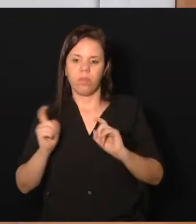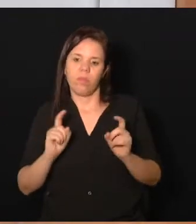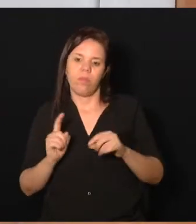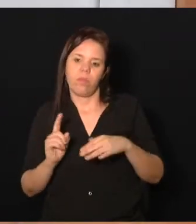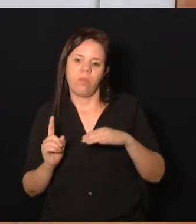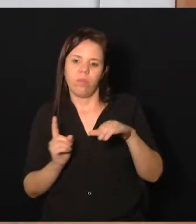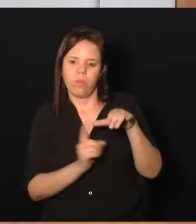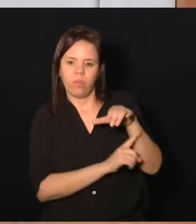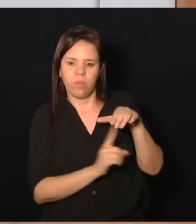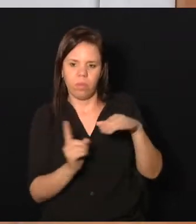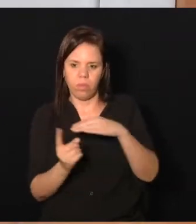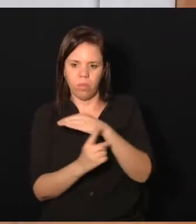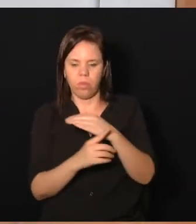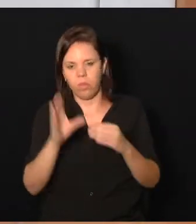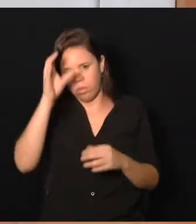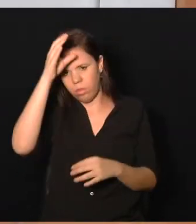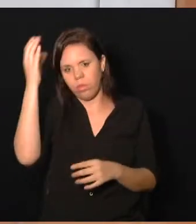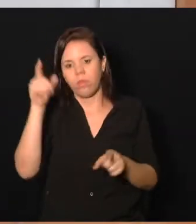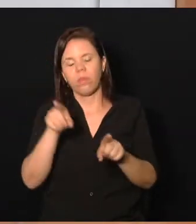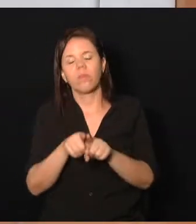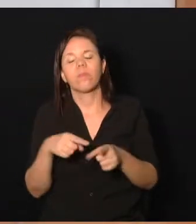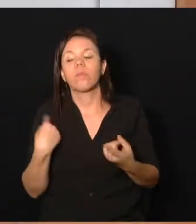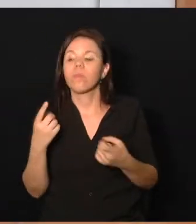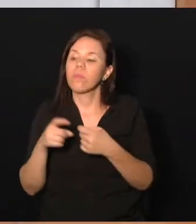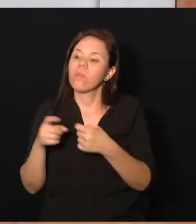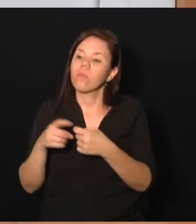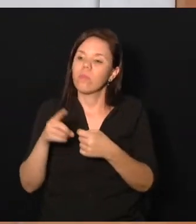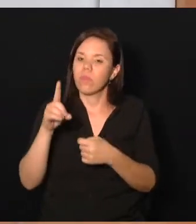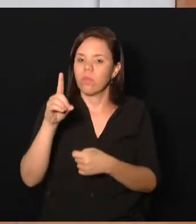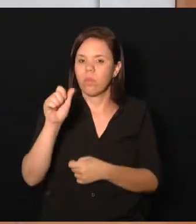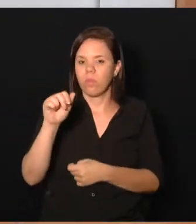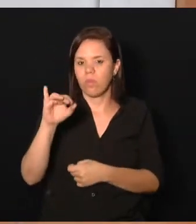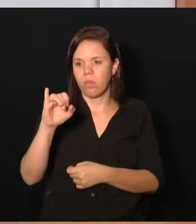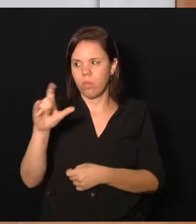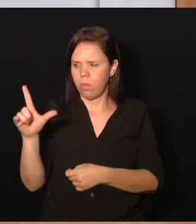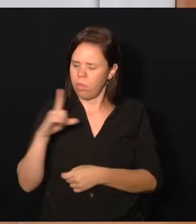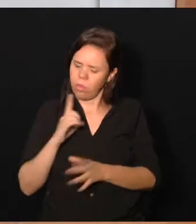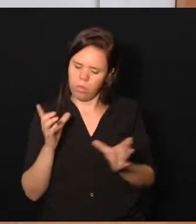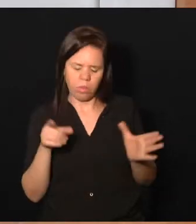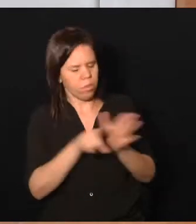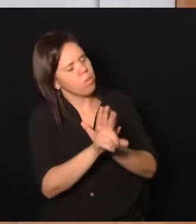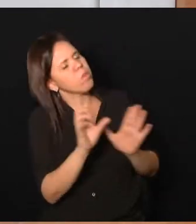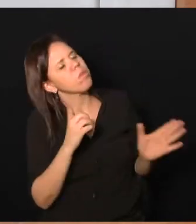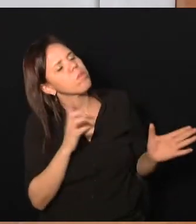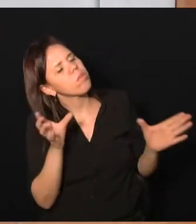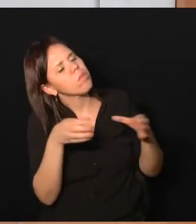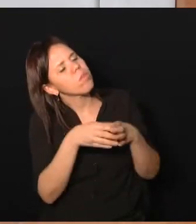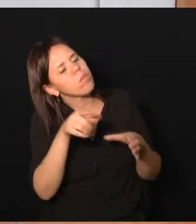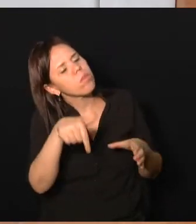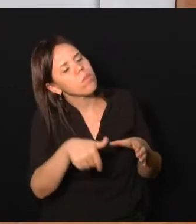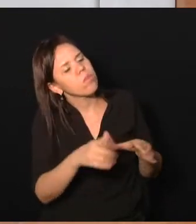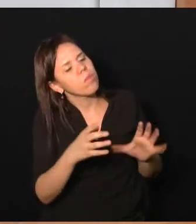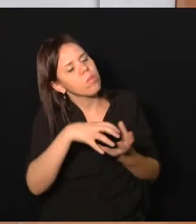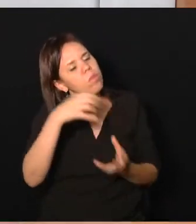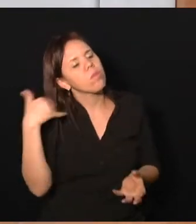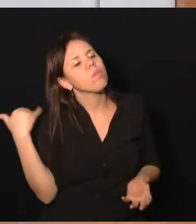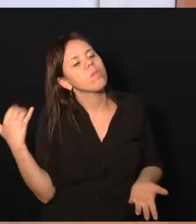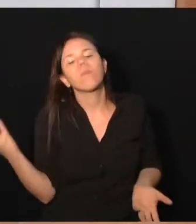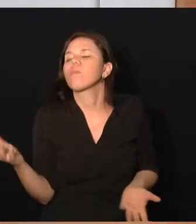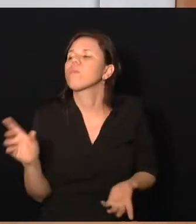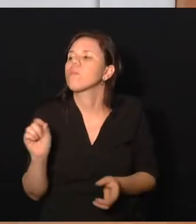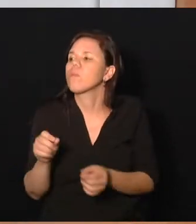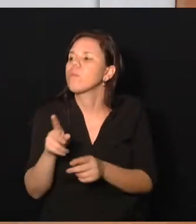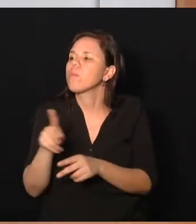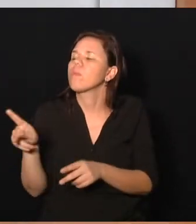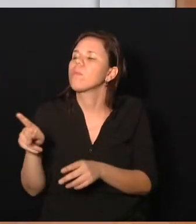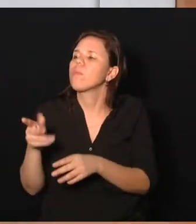clientes, Dr. Daniel, tem uma comissão do idoso aqui na Ordem? Tem, mas não está atuante, o antigo